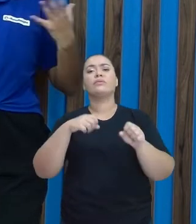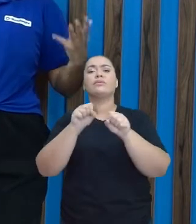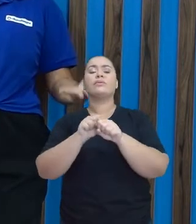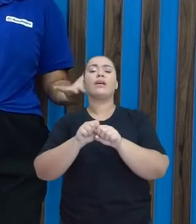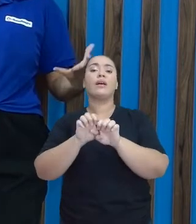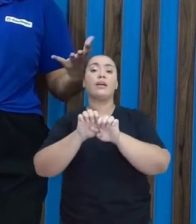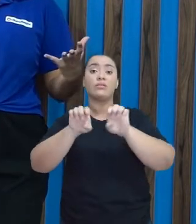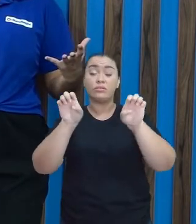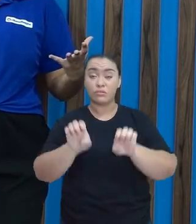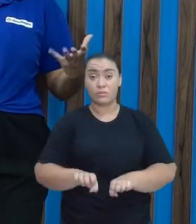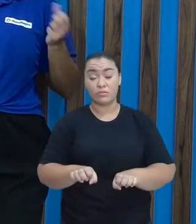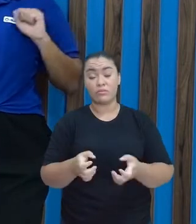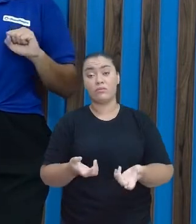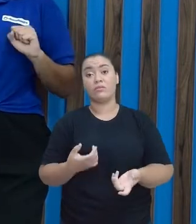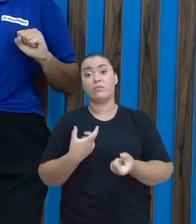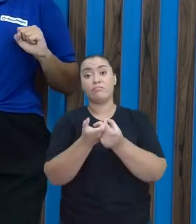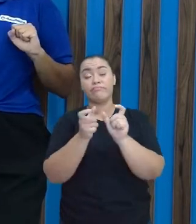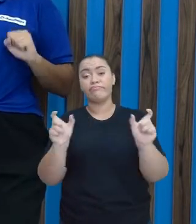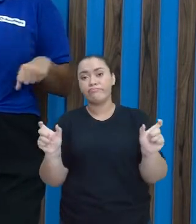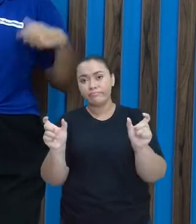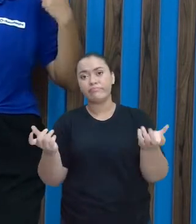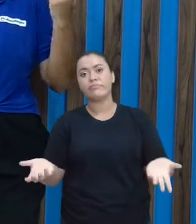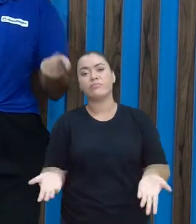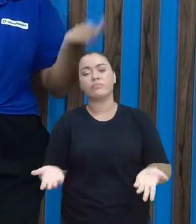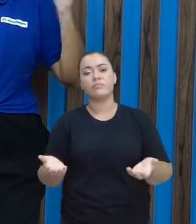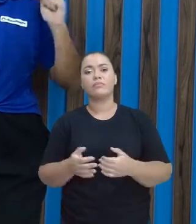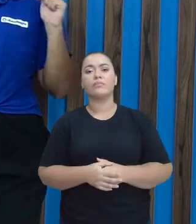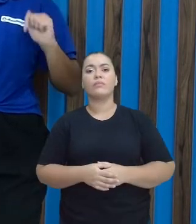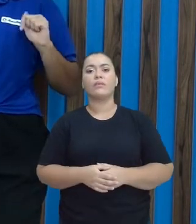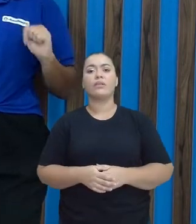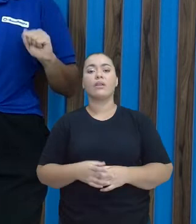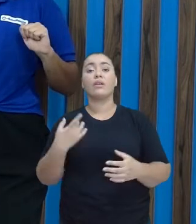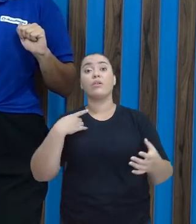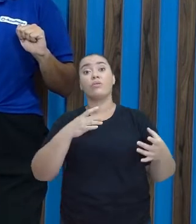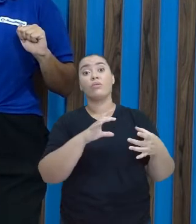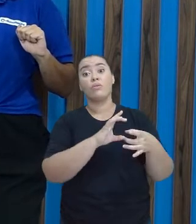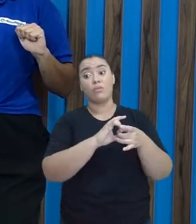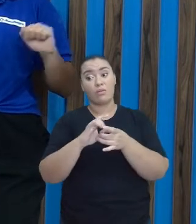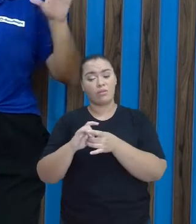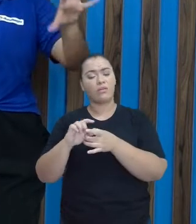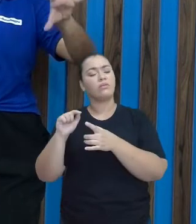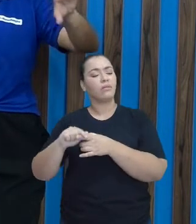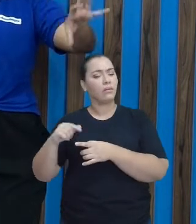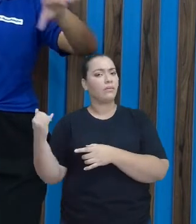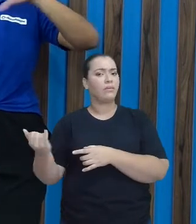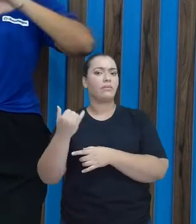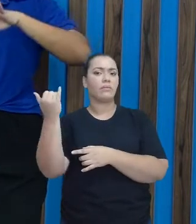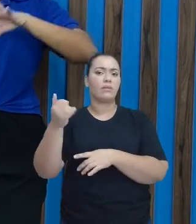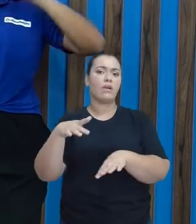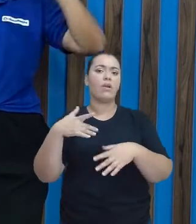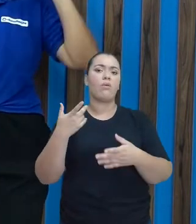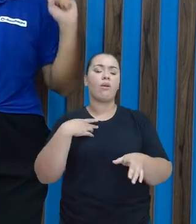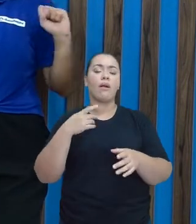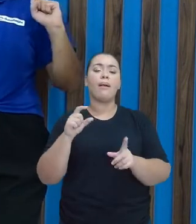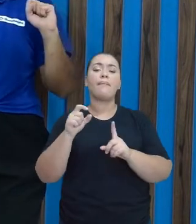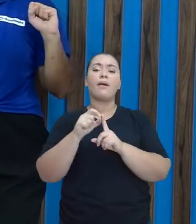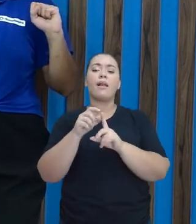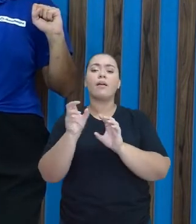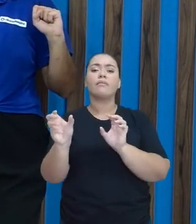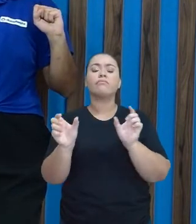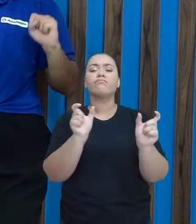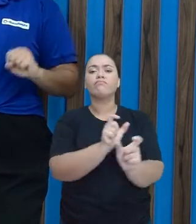estrutura morfológica. E o contexto é essencial, gente. Nesse caso, a posição